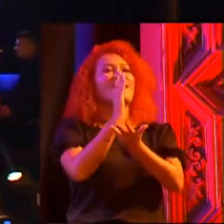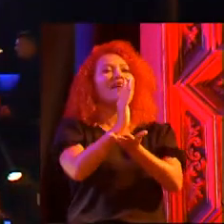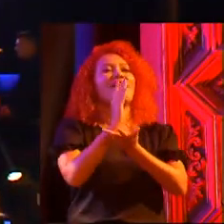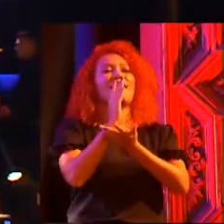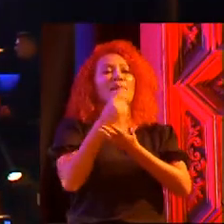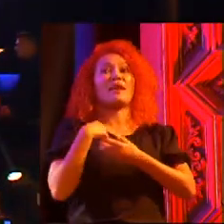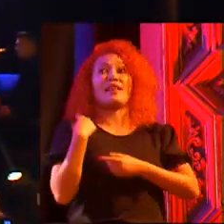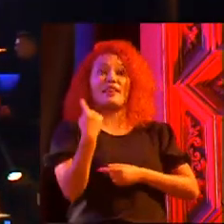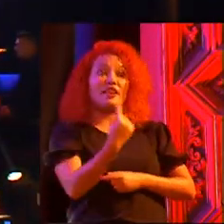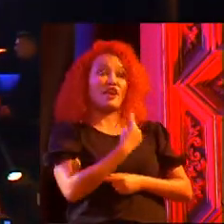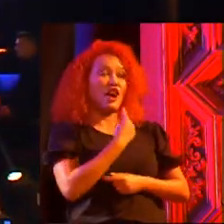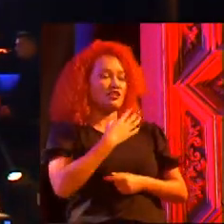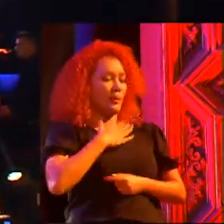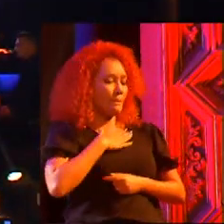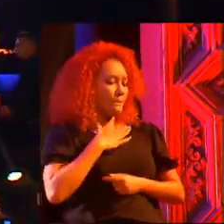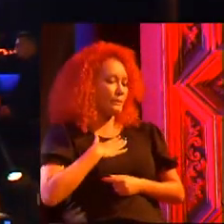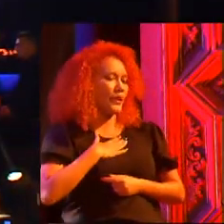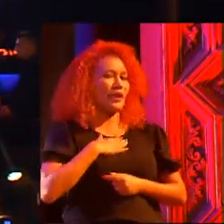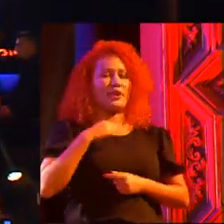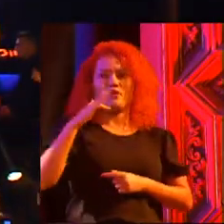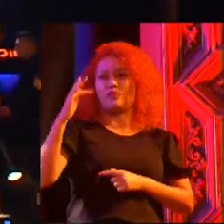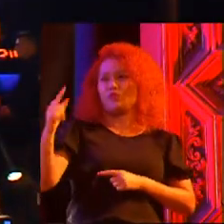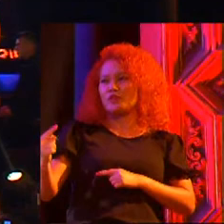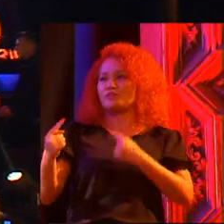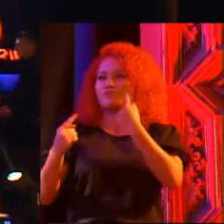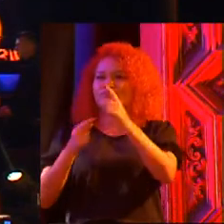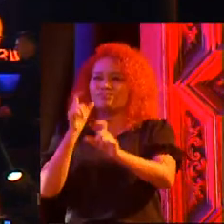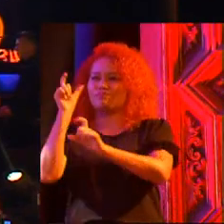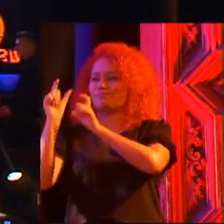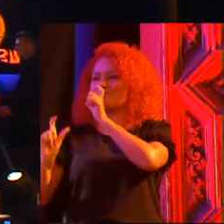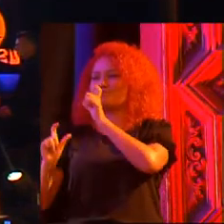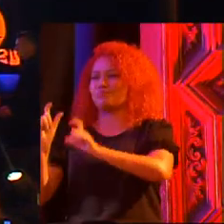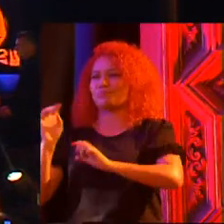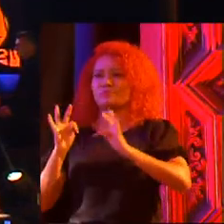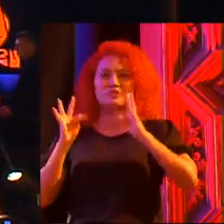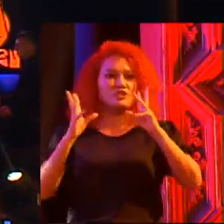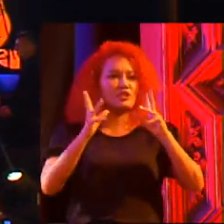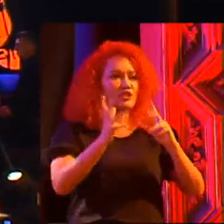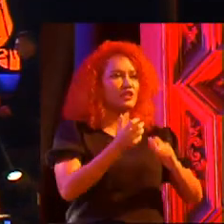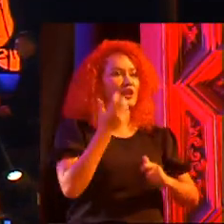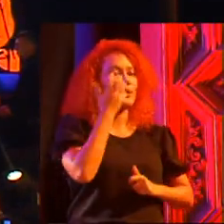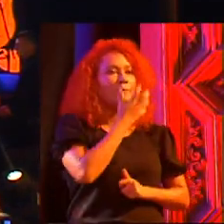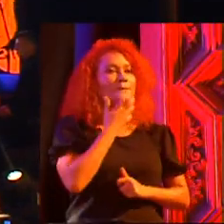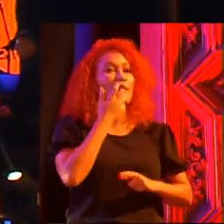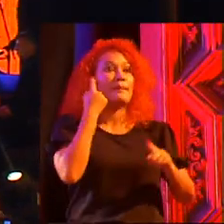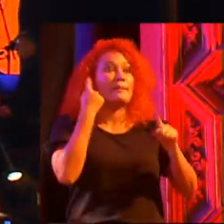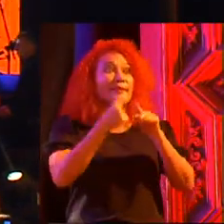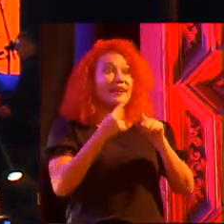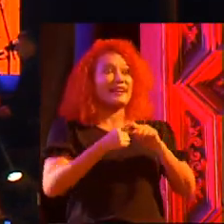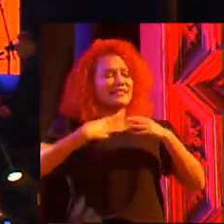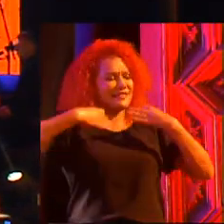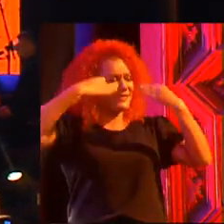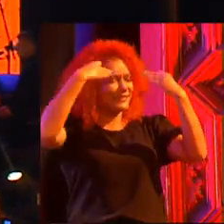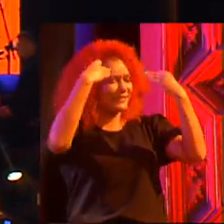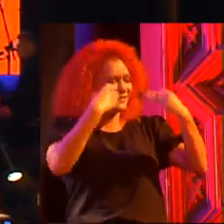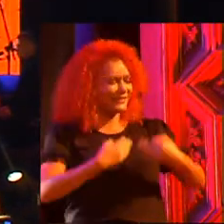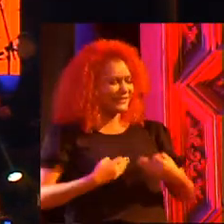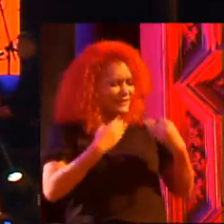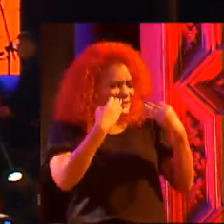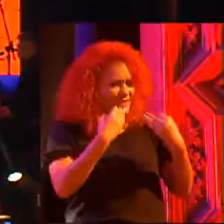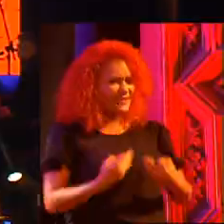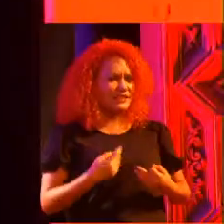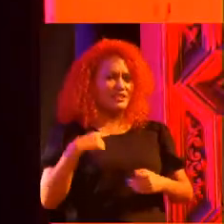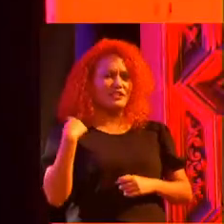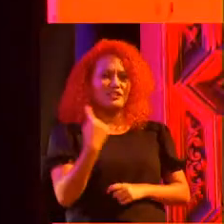nosso. Esse prêmio é meu, é do Félix, é do Márcio, é de toda a nossa música, porque eu tenho certeza que a gente